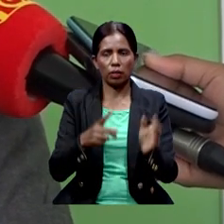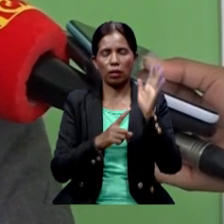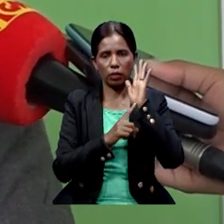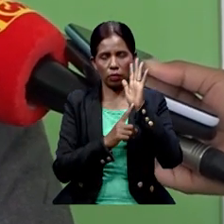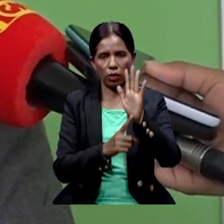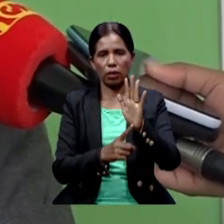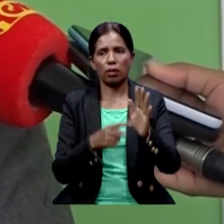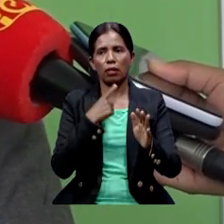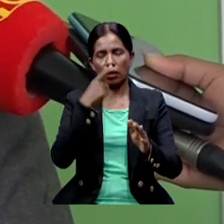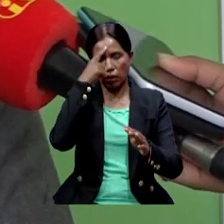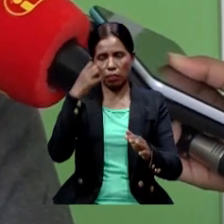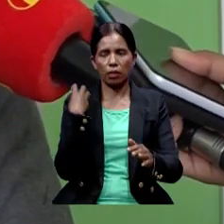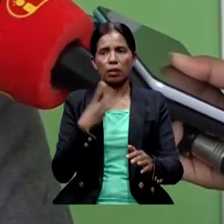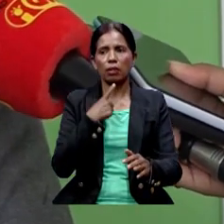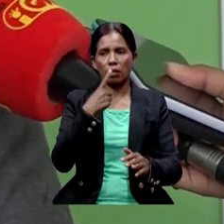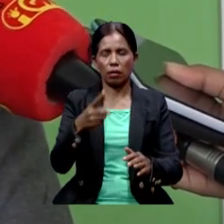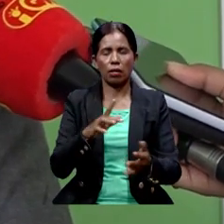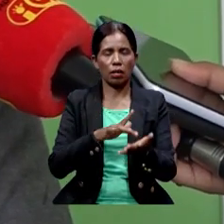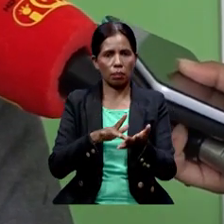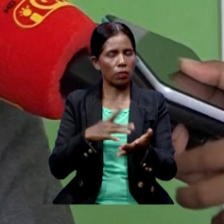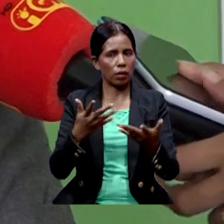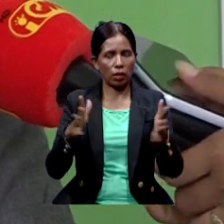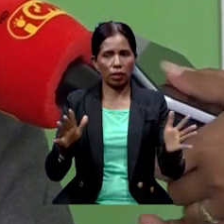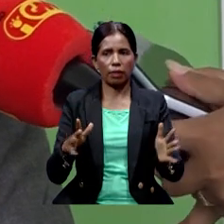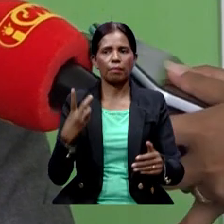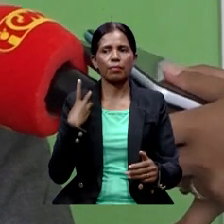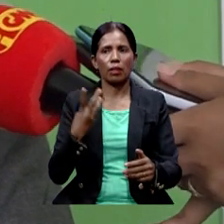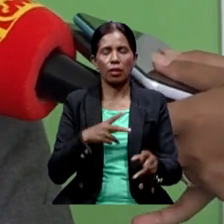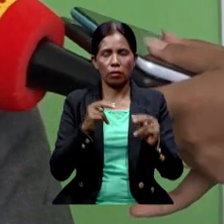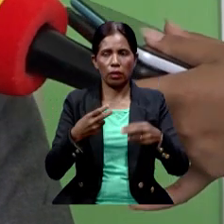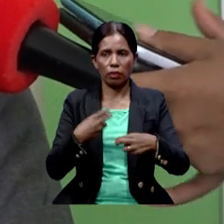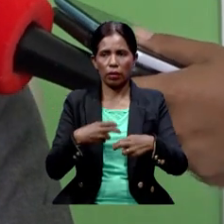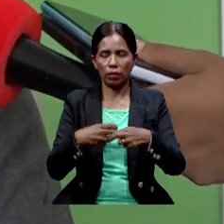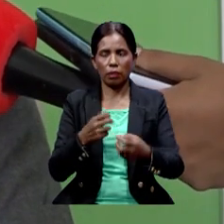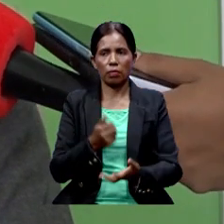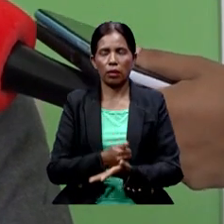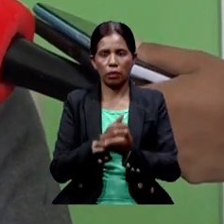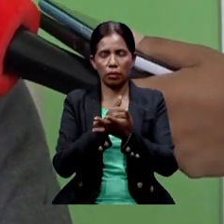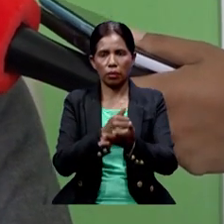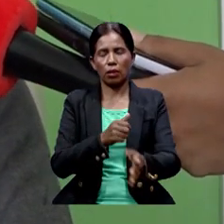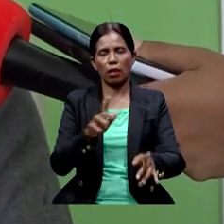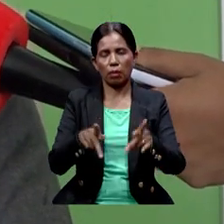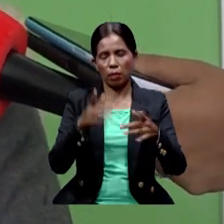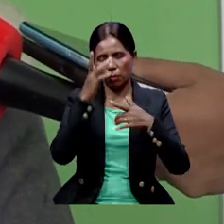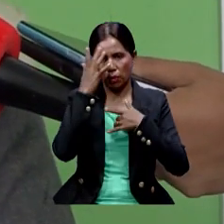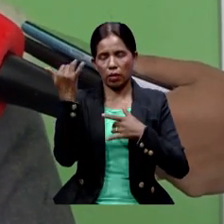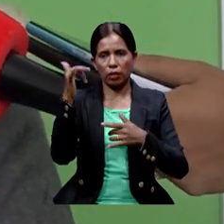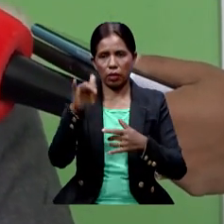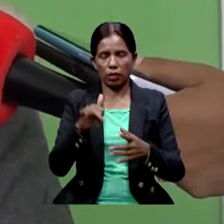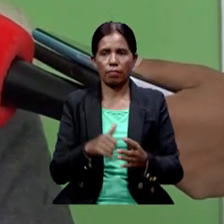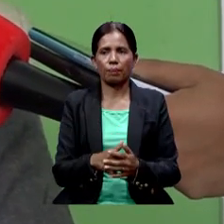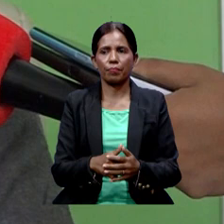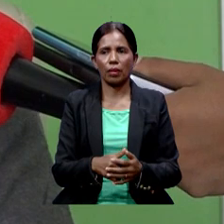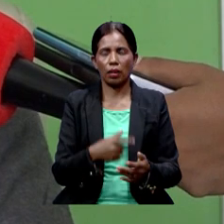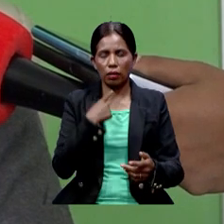Stock out e fatene. Tamanema sou interiangata, quando stock out aí moro, claia, ne prejudica ne para atendimento, ba miri, se não atende morse.